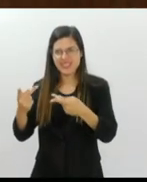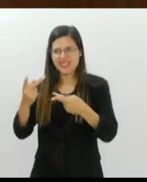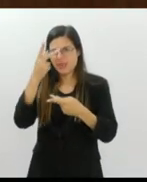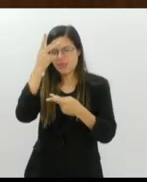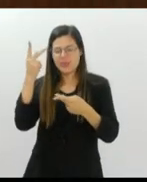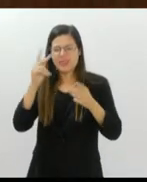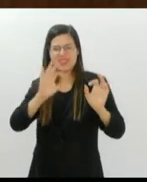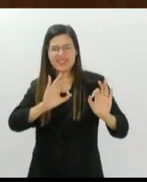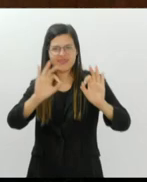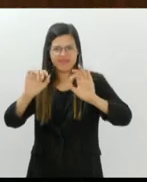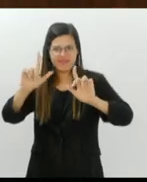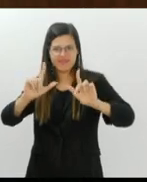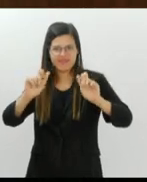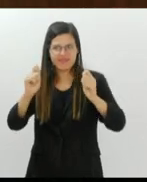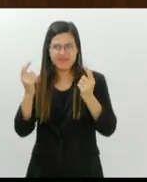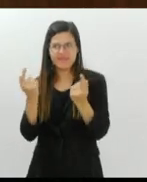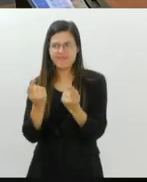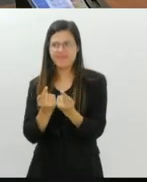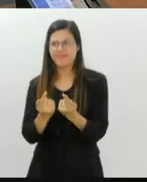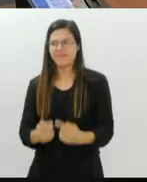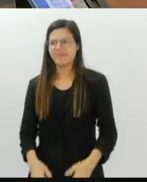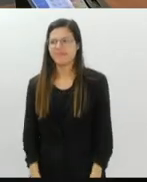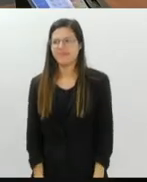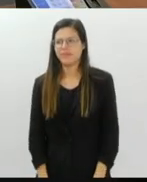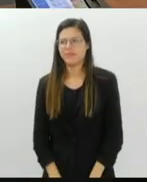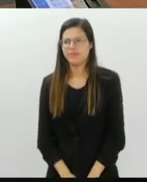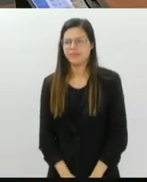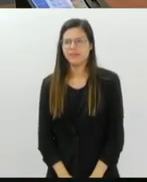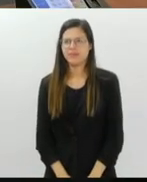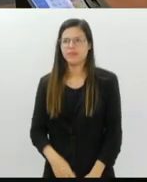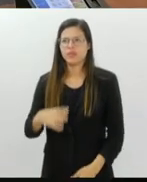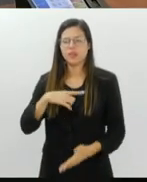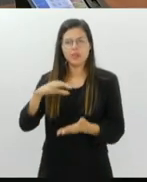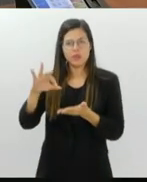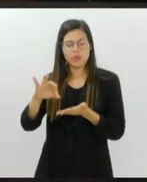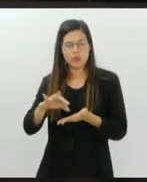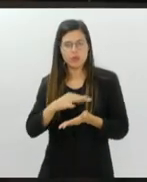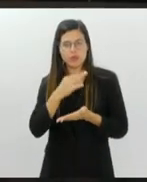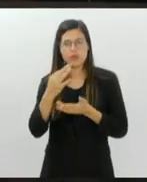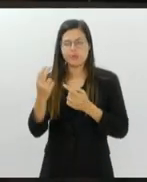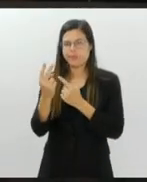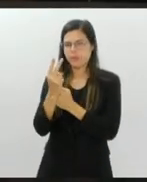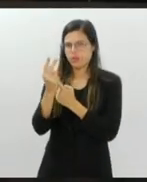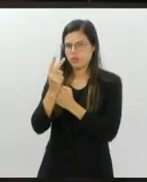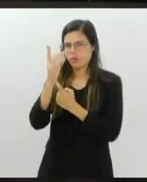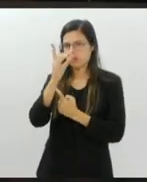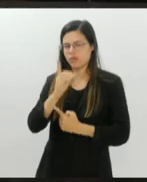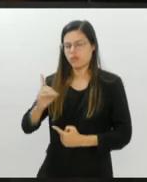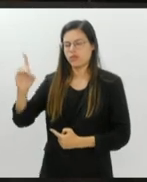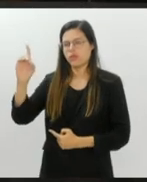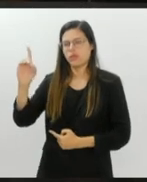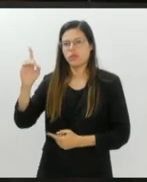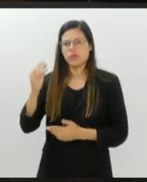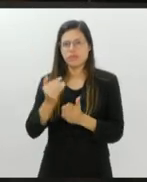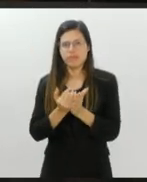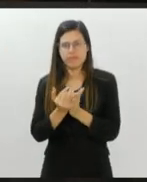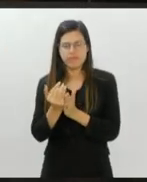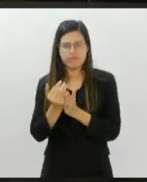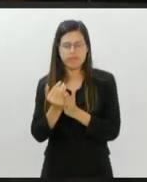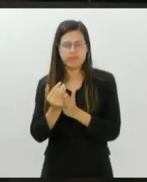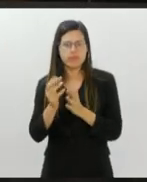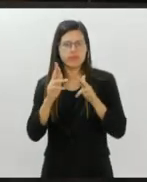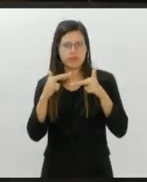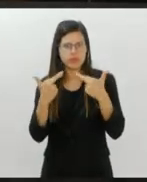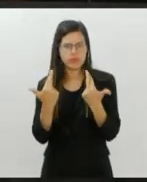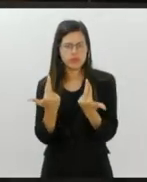pela TV alerge havendo número legal e sob a proteção de Deus iniciamos nossos